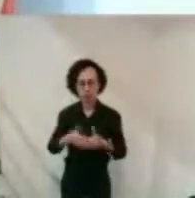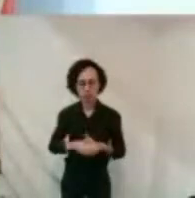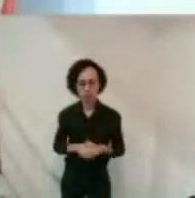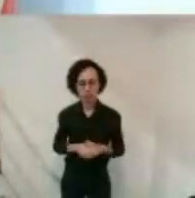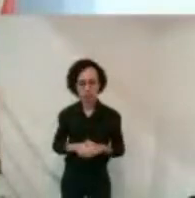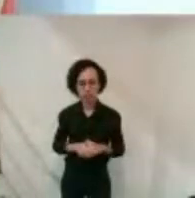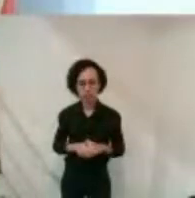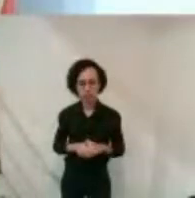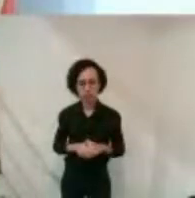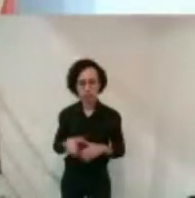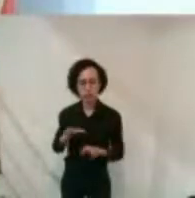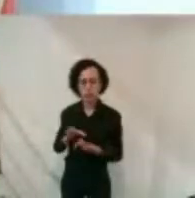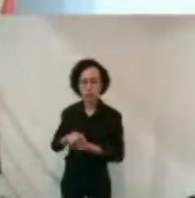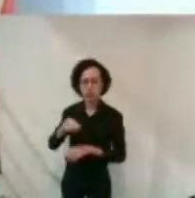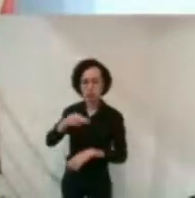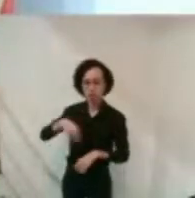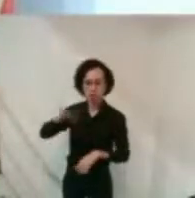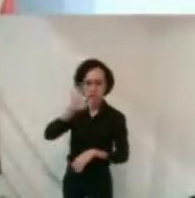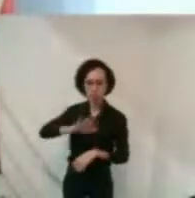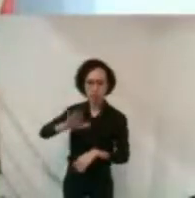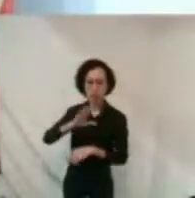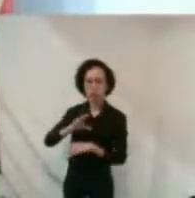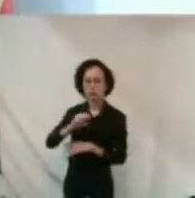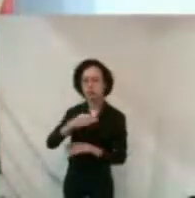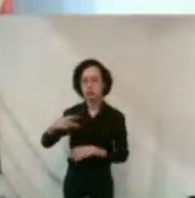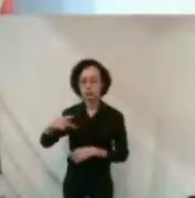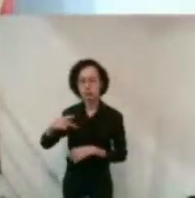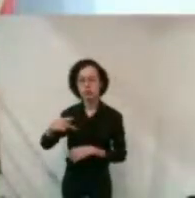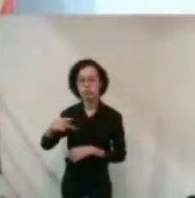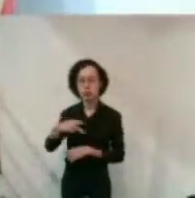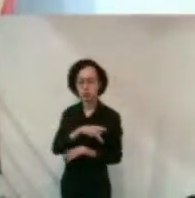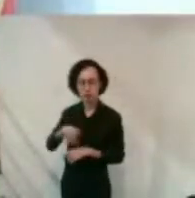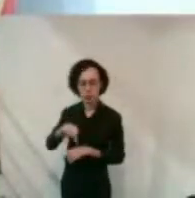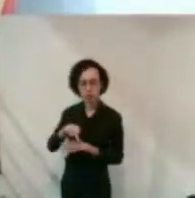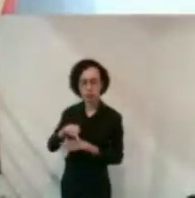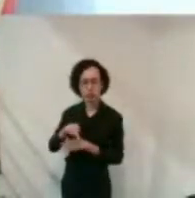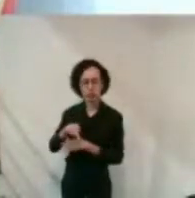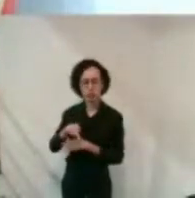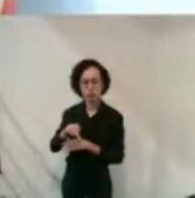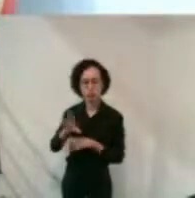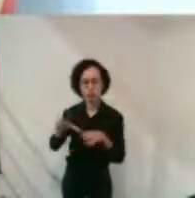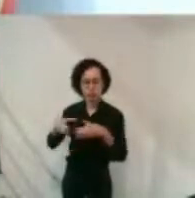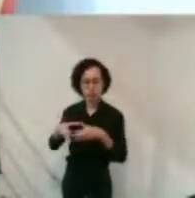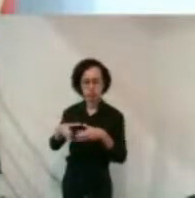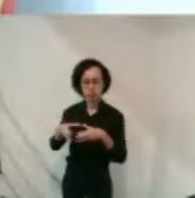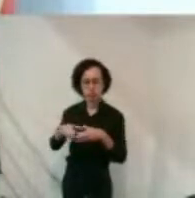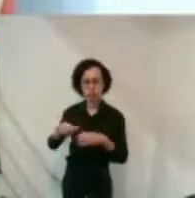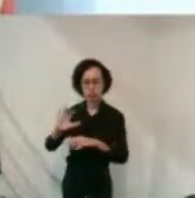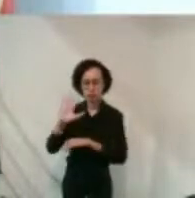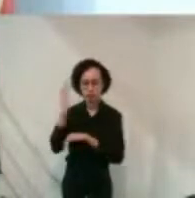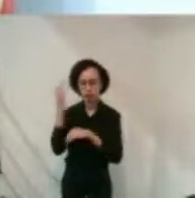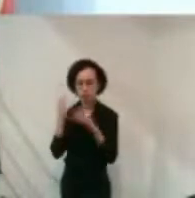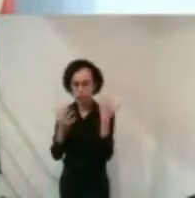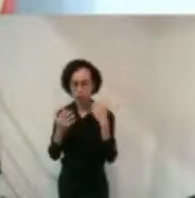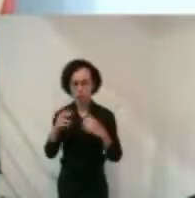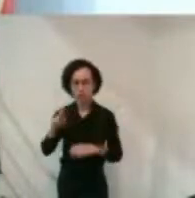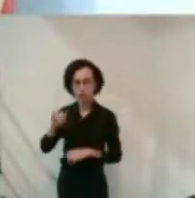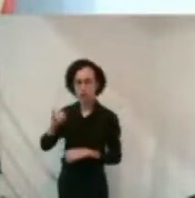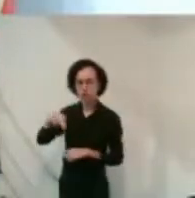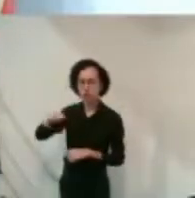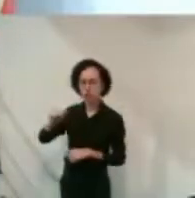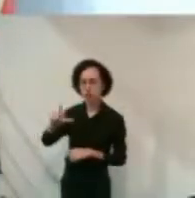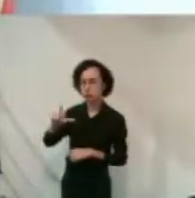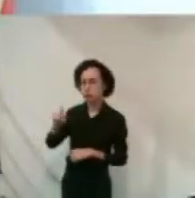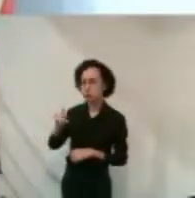excelentíssimo senhor conselheiro nacional do Ministério Público e presidente da Comissão do Meio Ambiente, doutor Rinaldo Reis